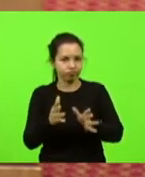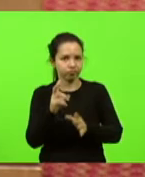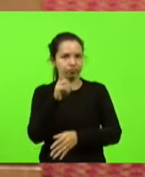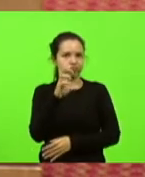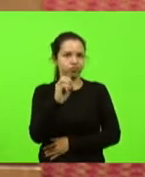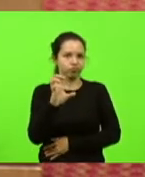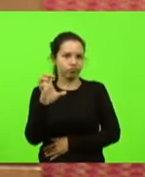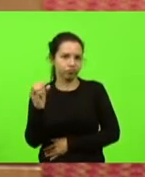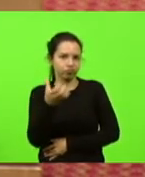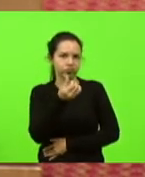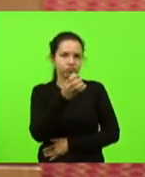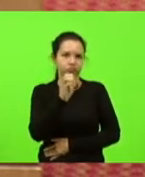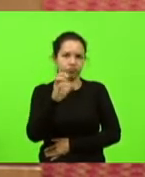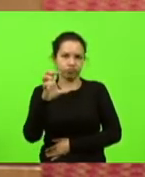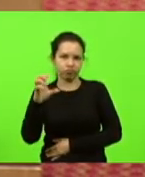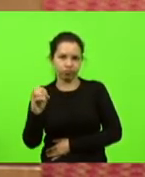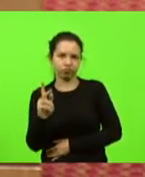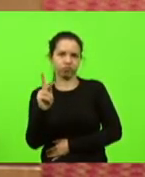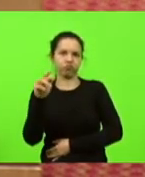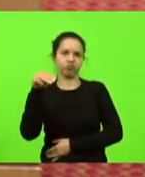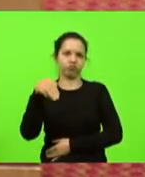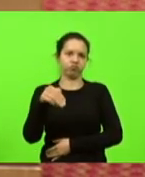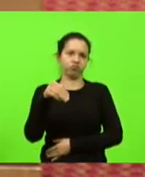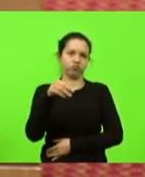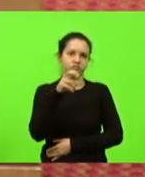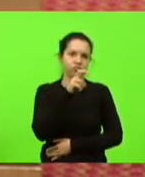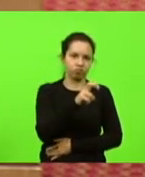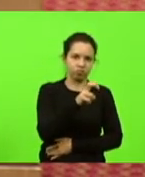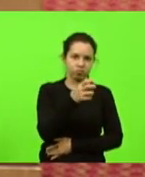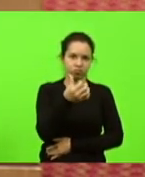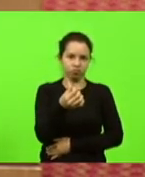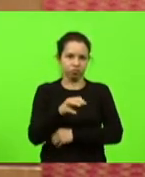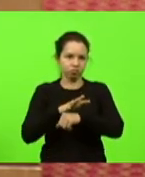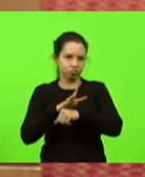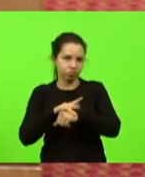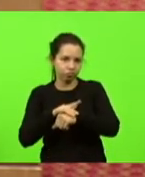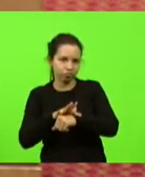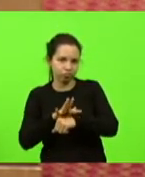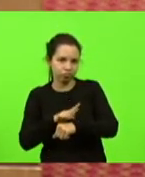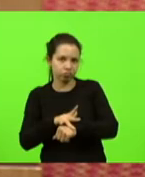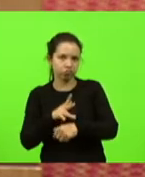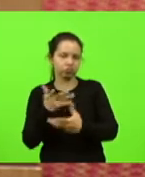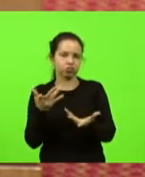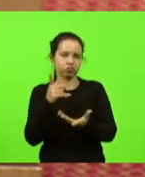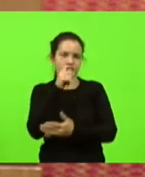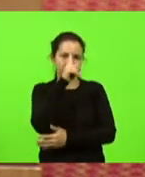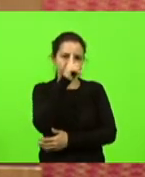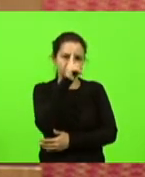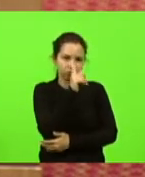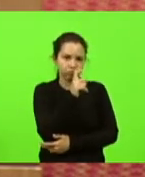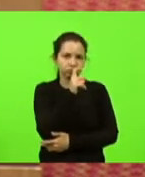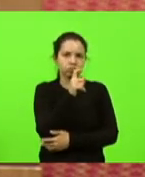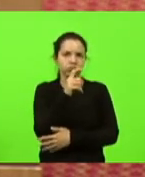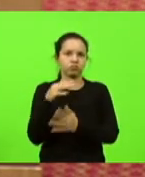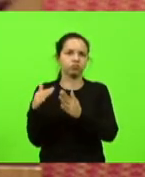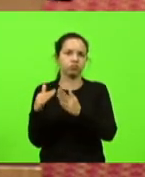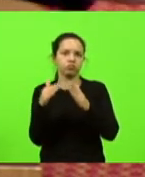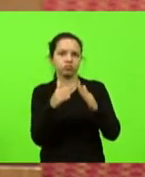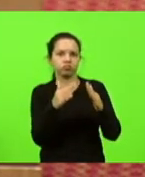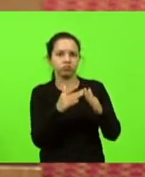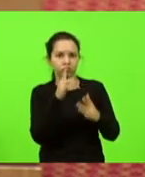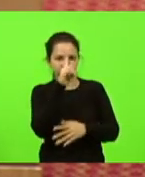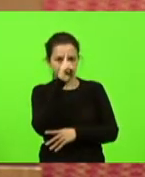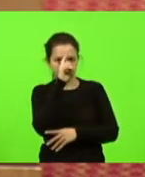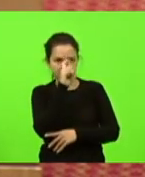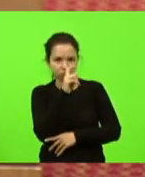600 quilômetros, 5, 6 doentes para o hospital, para deixar na porta de um hospital, correr no